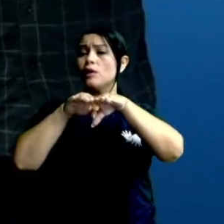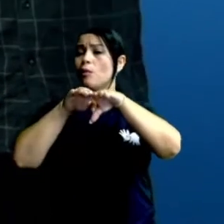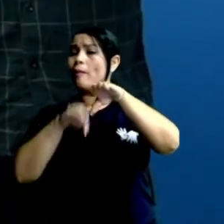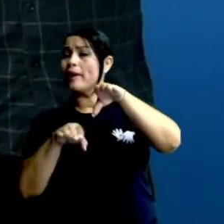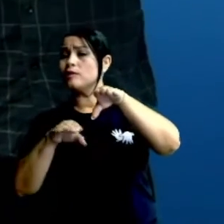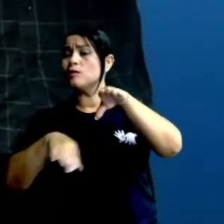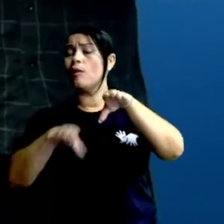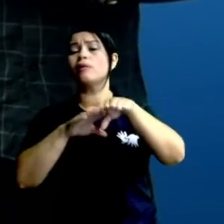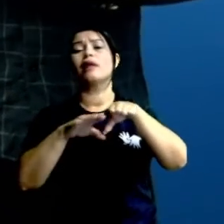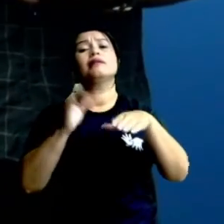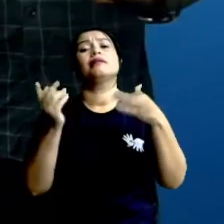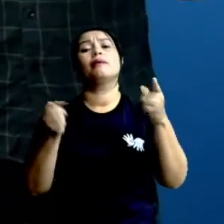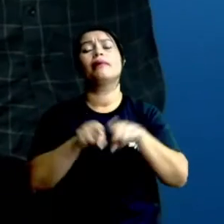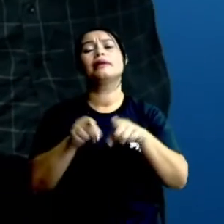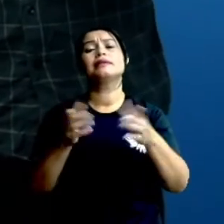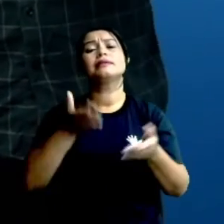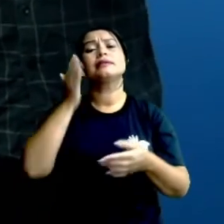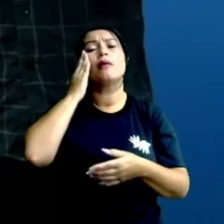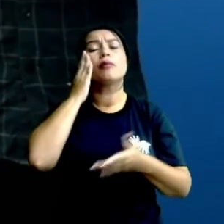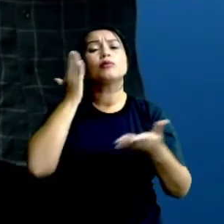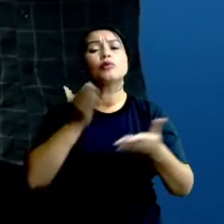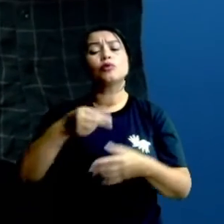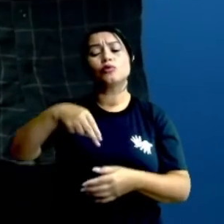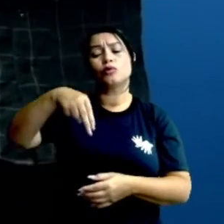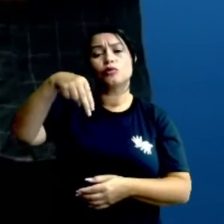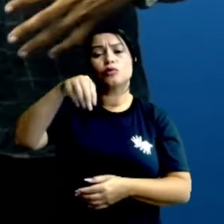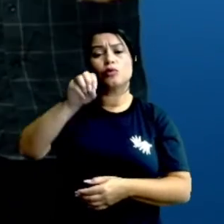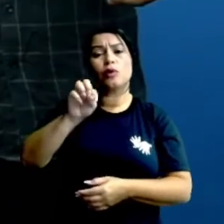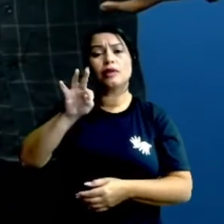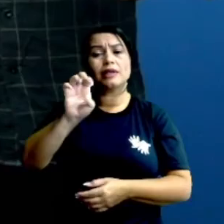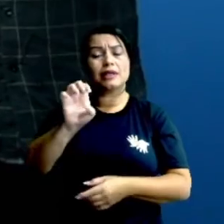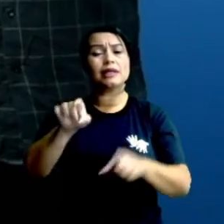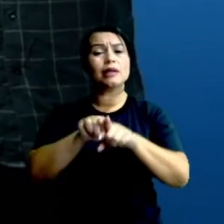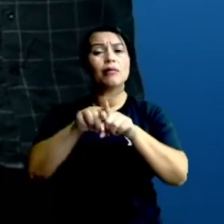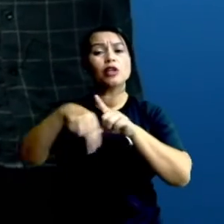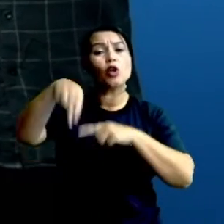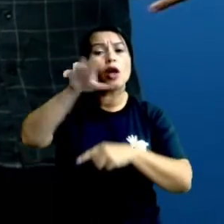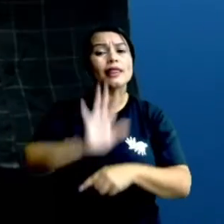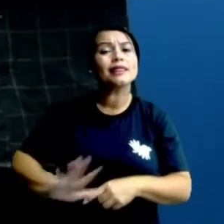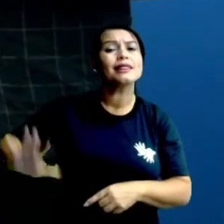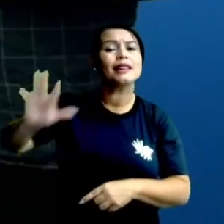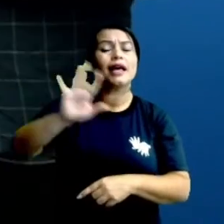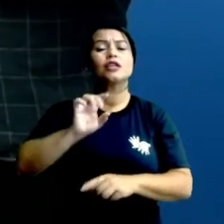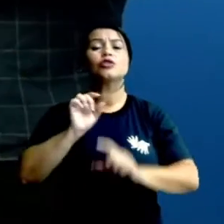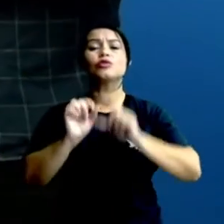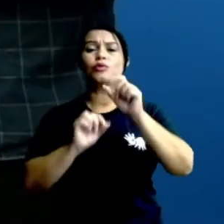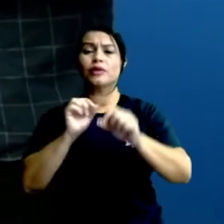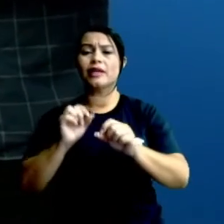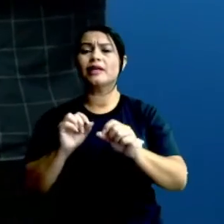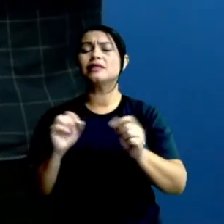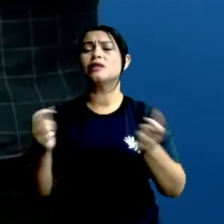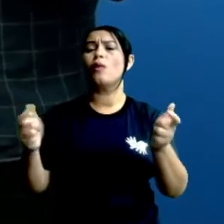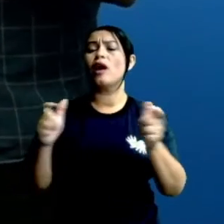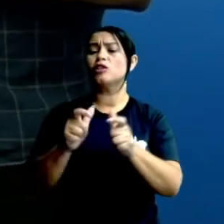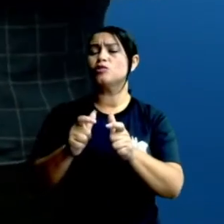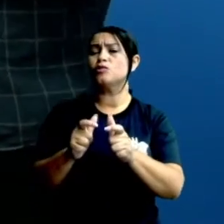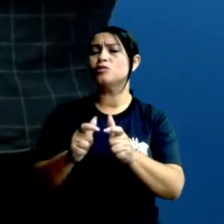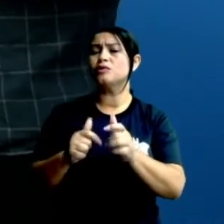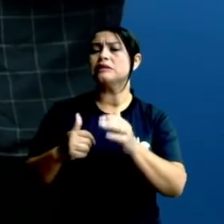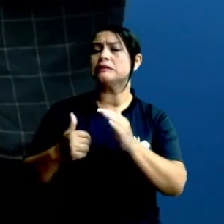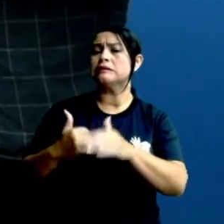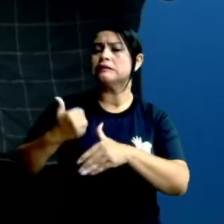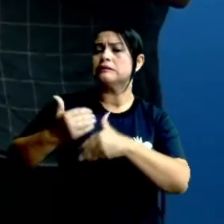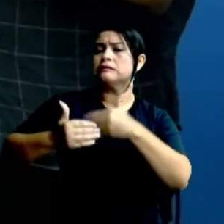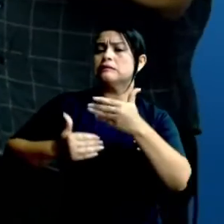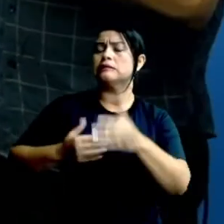nosso país. Sabemos que até hoje o norte e o nordeste do país são as regiões menos desenvolvidas. Então, a criação da SUDENE em 59